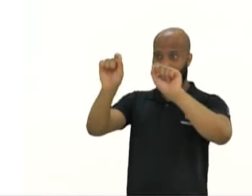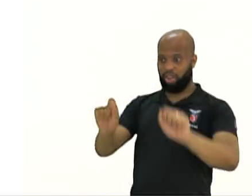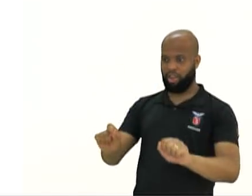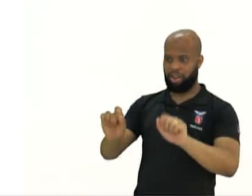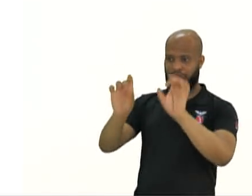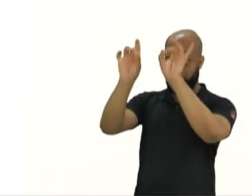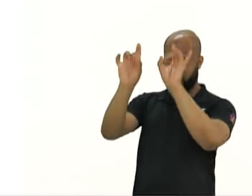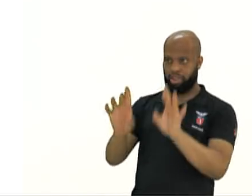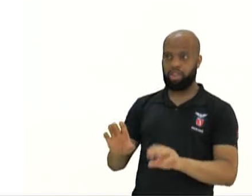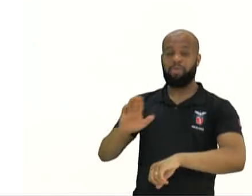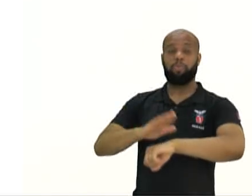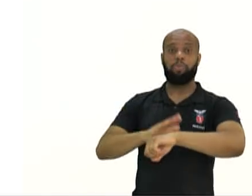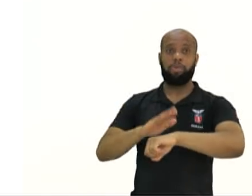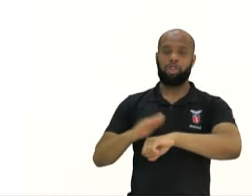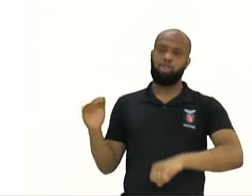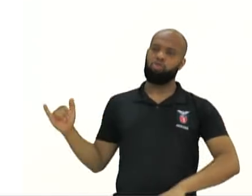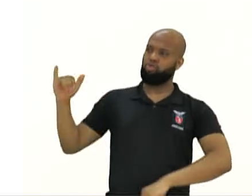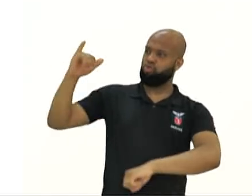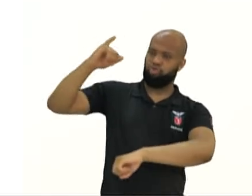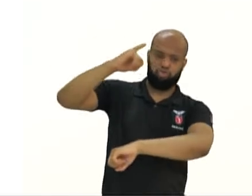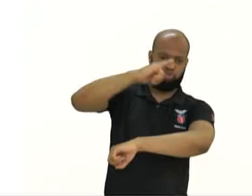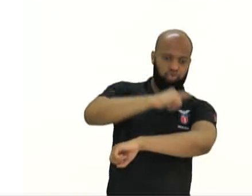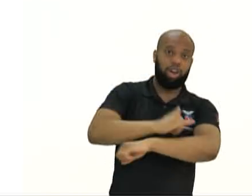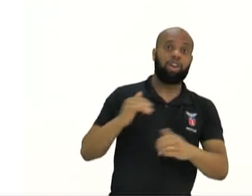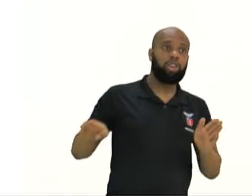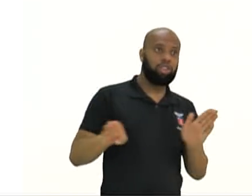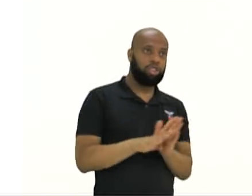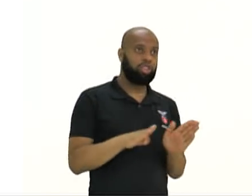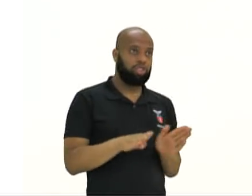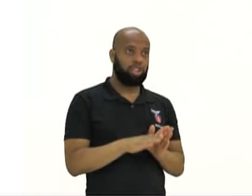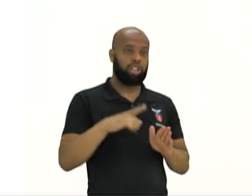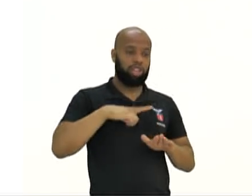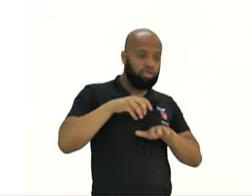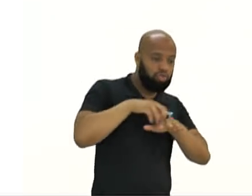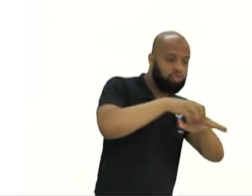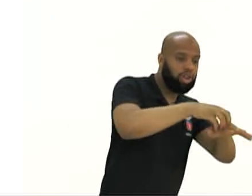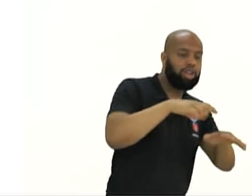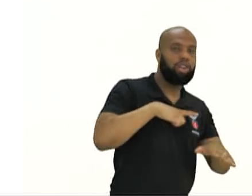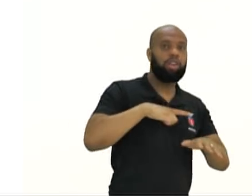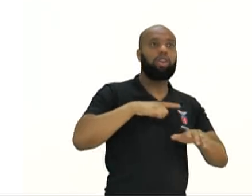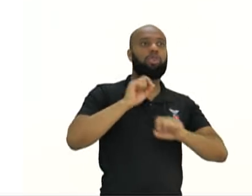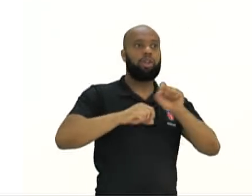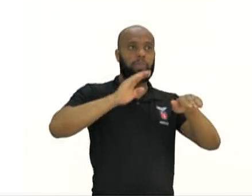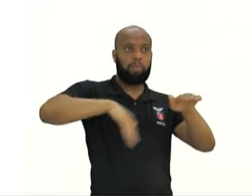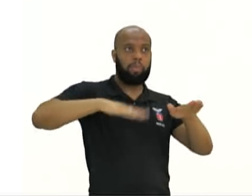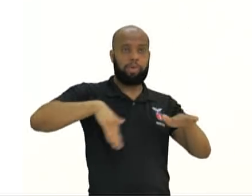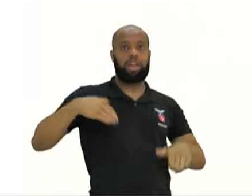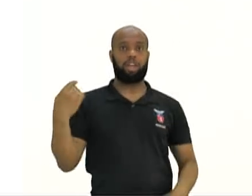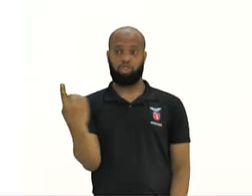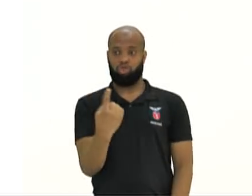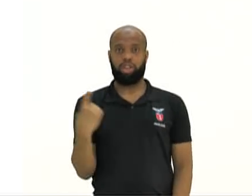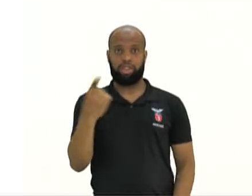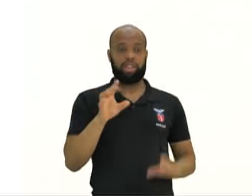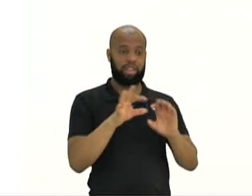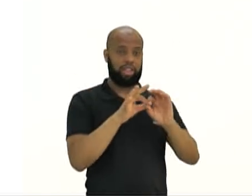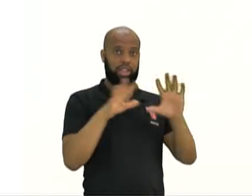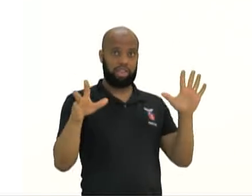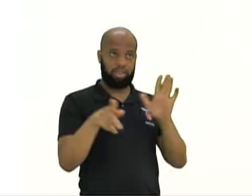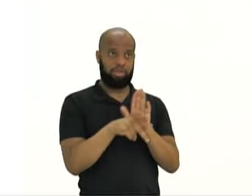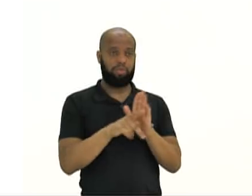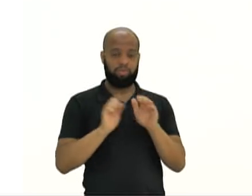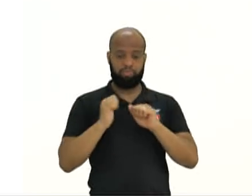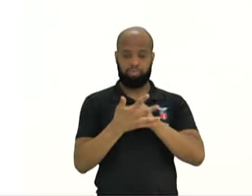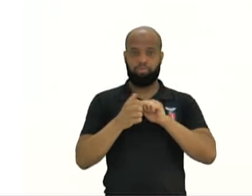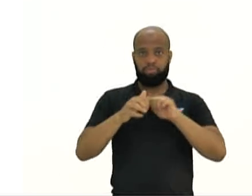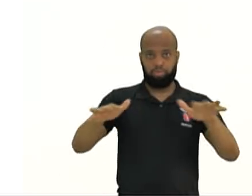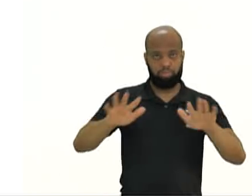descerem do avião, serão transportados e levados para uma praia isolada, livre da Covid. É a